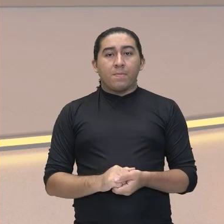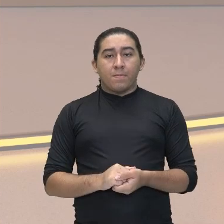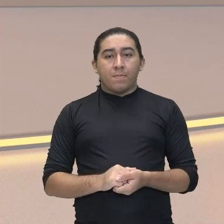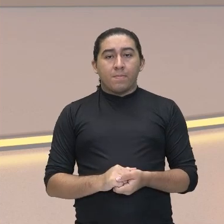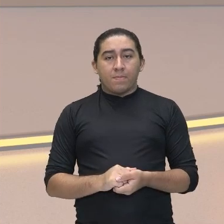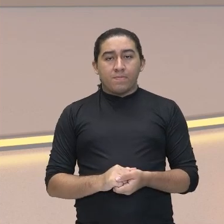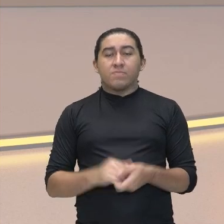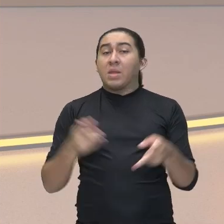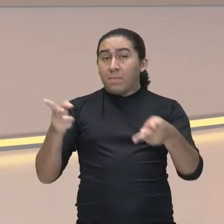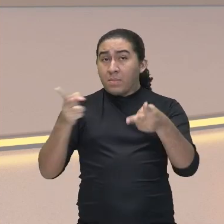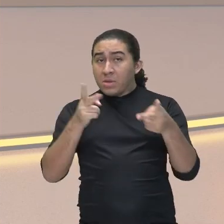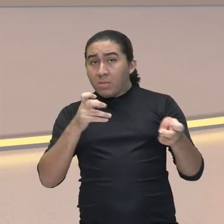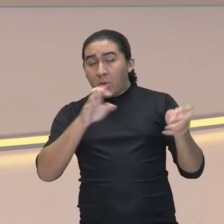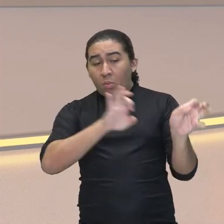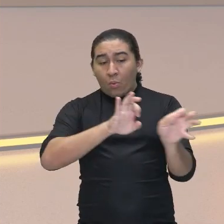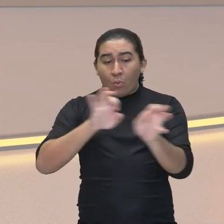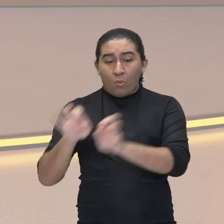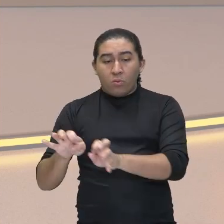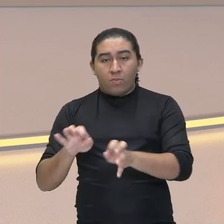Vocês percebem que